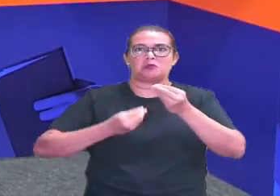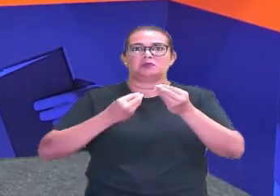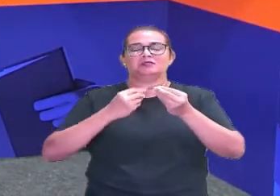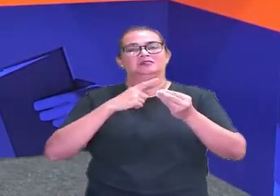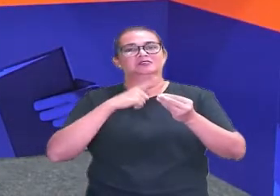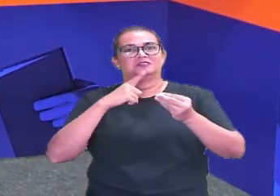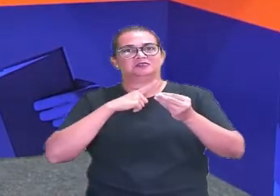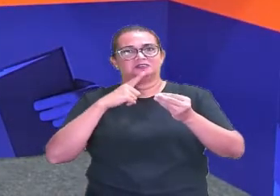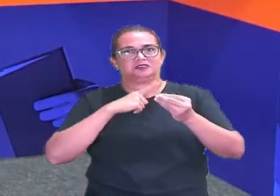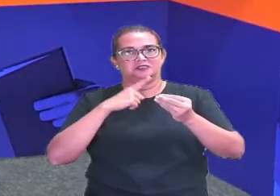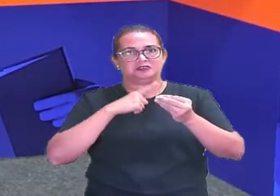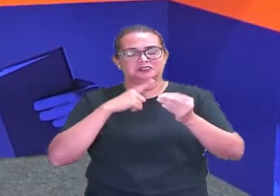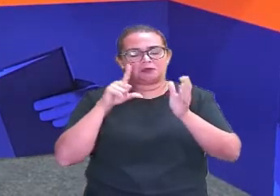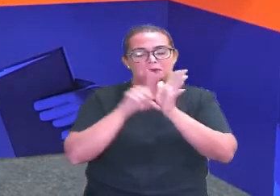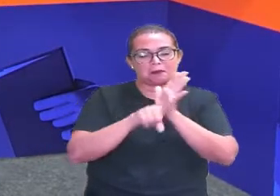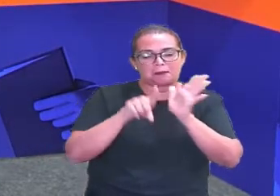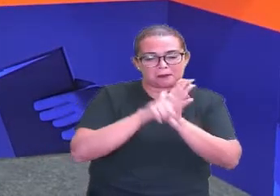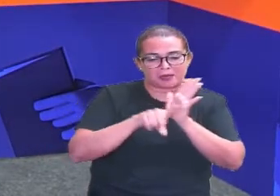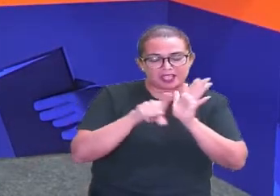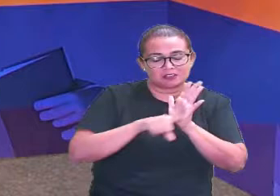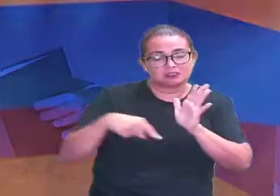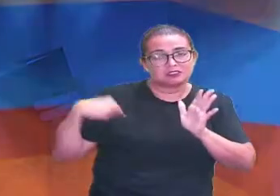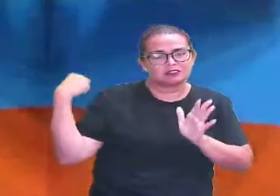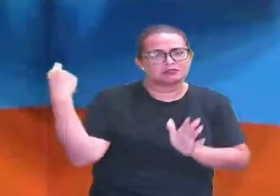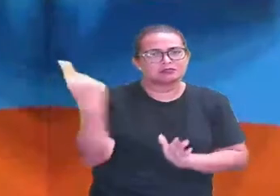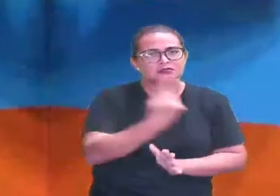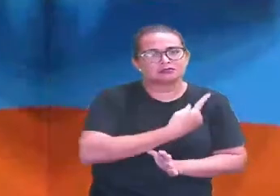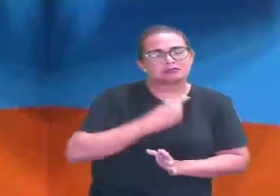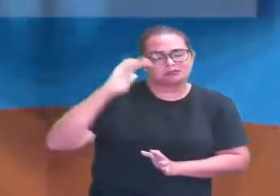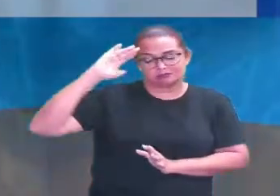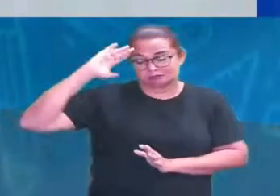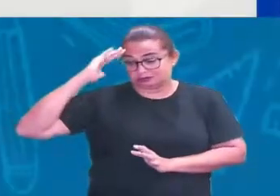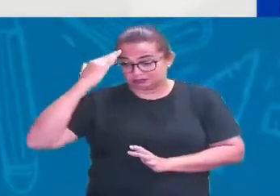aprender aqui comigo? Vamos lá!